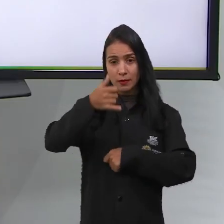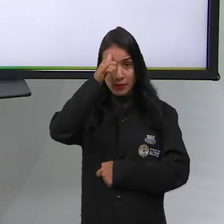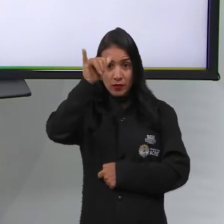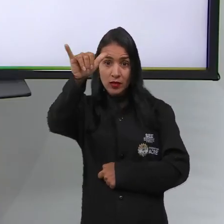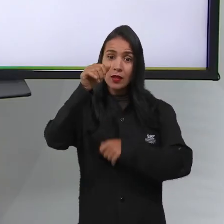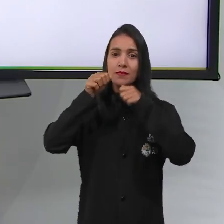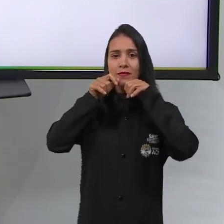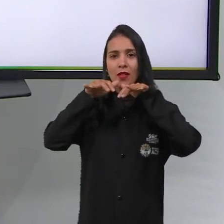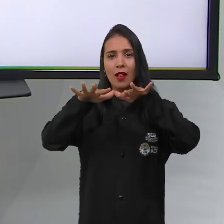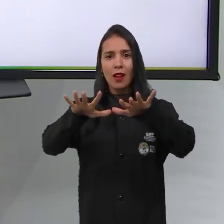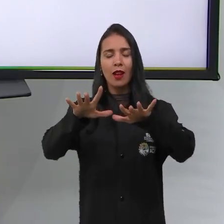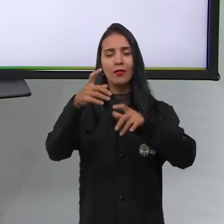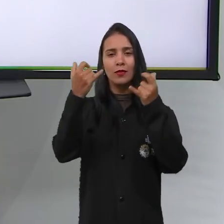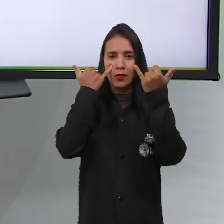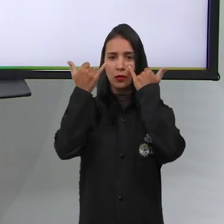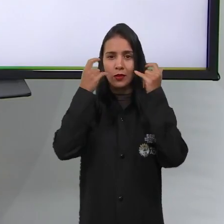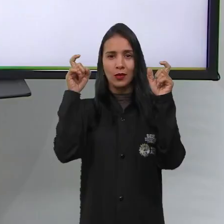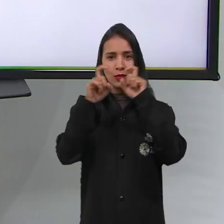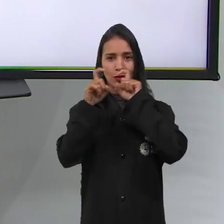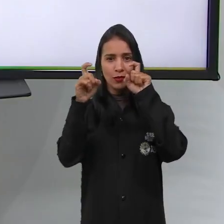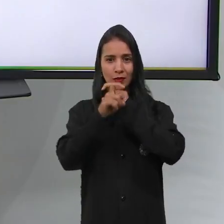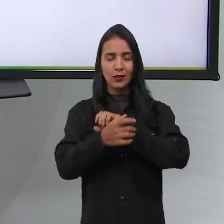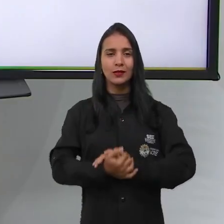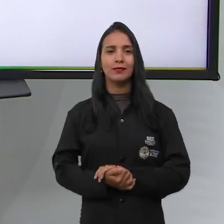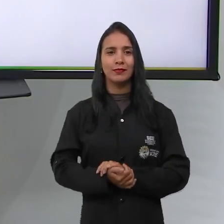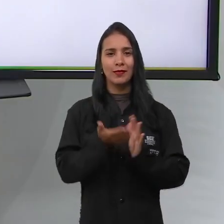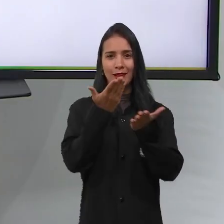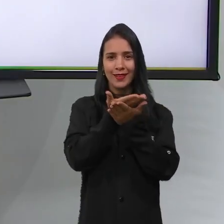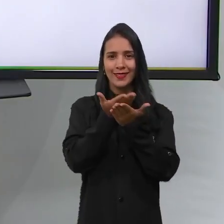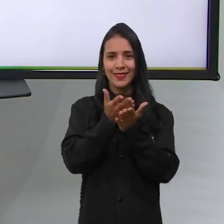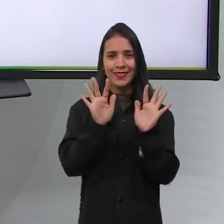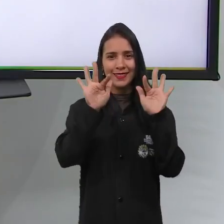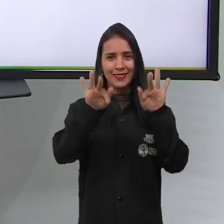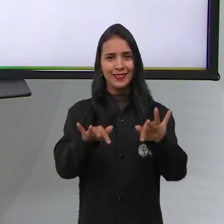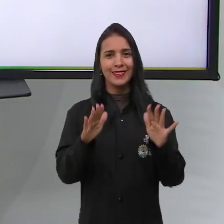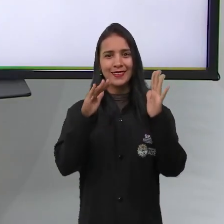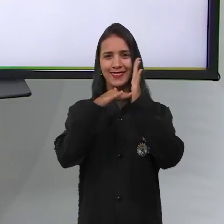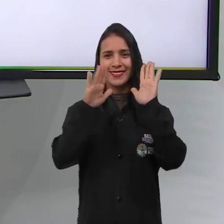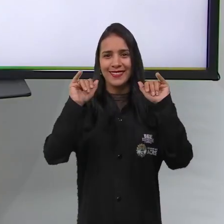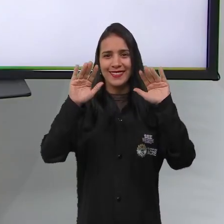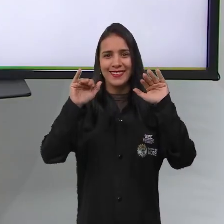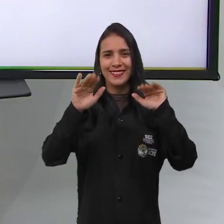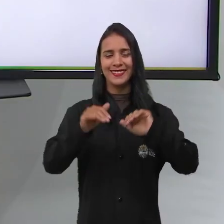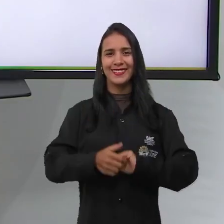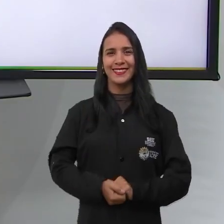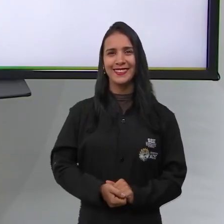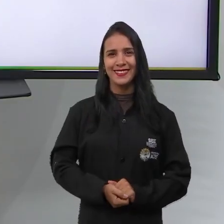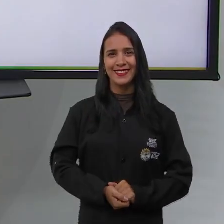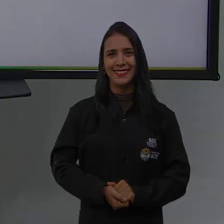notícias falsas. A nossa aula fica por aqui. Eu te vejo numa próxima. Tchau!